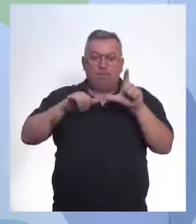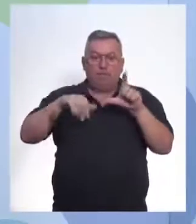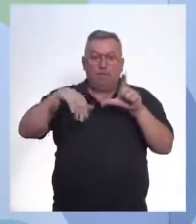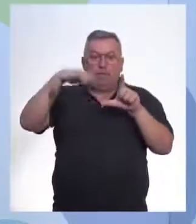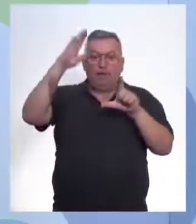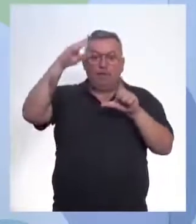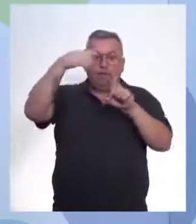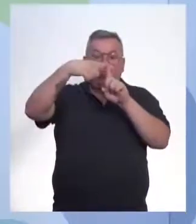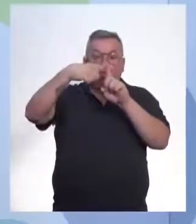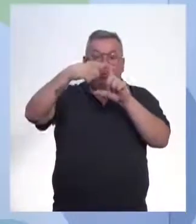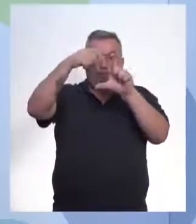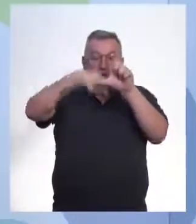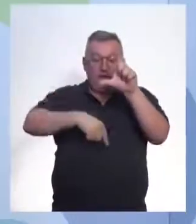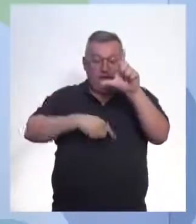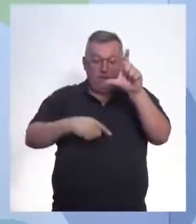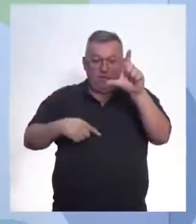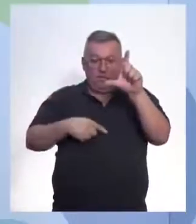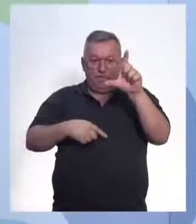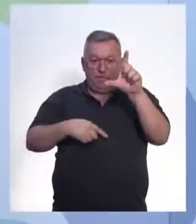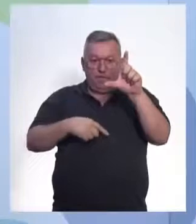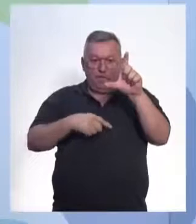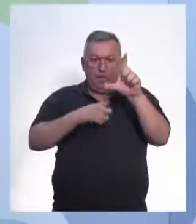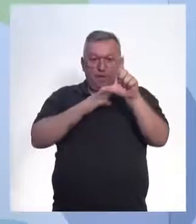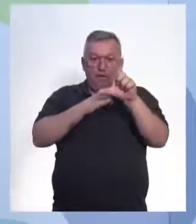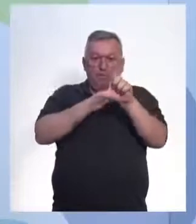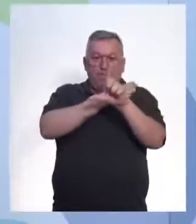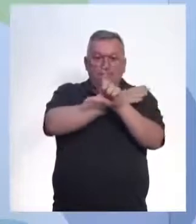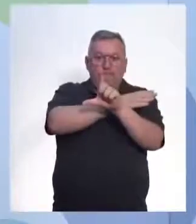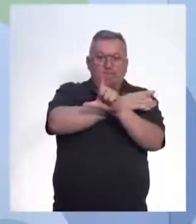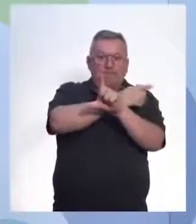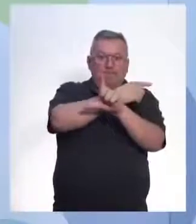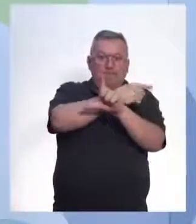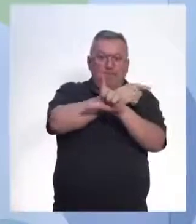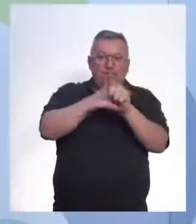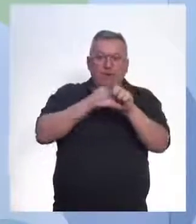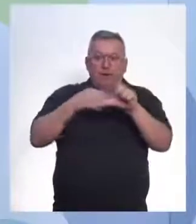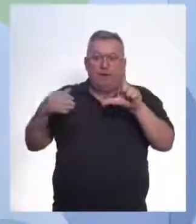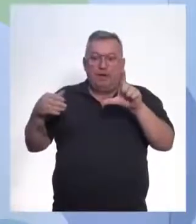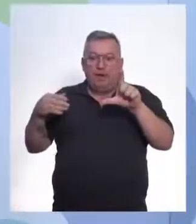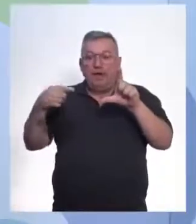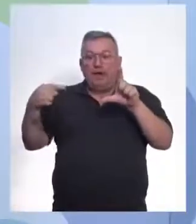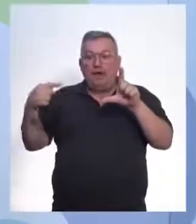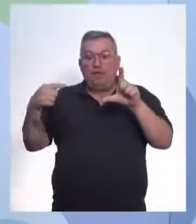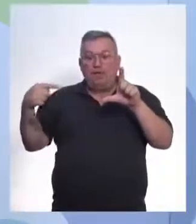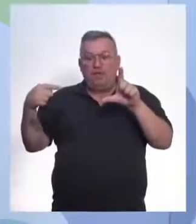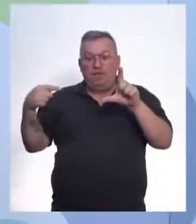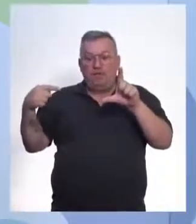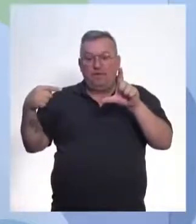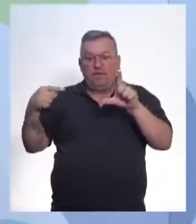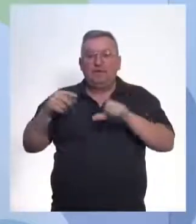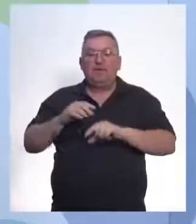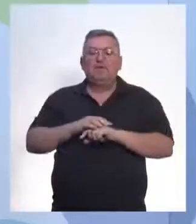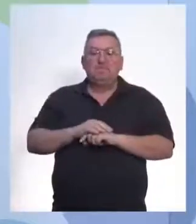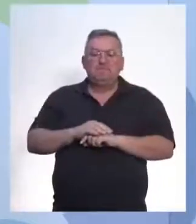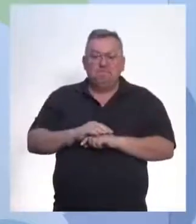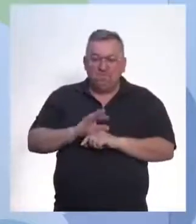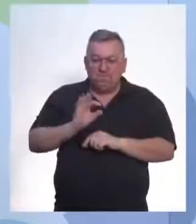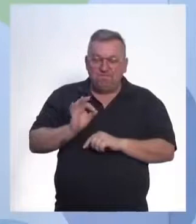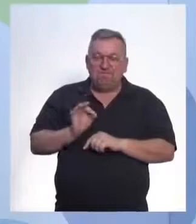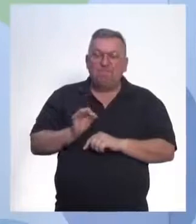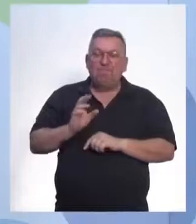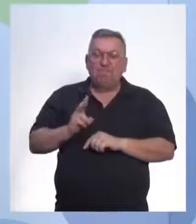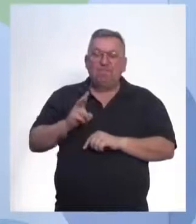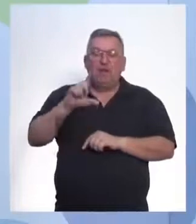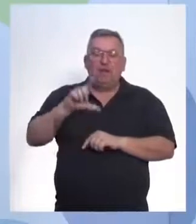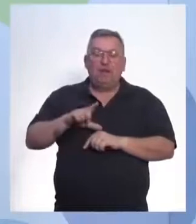cima, positivo, para baixo, negativo, para a direita, positivo, para a esquerda, negativo, né, Ale? Sempre